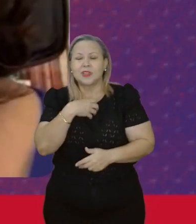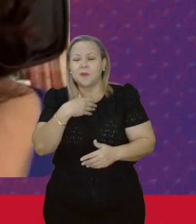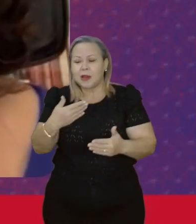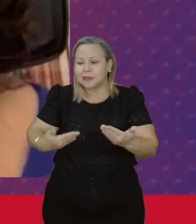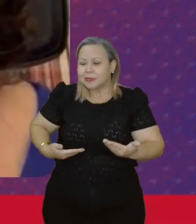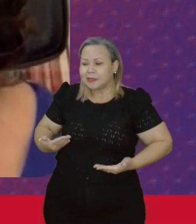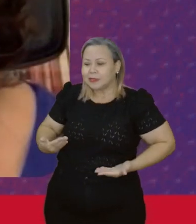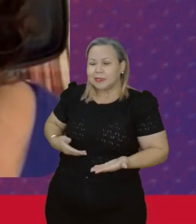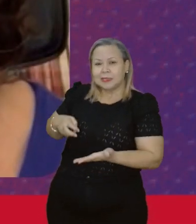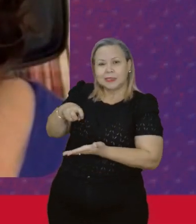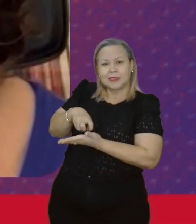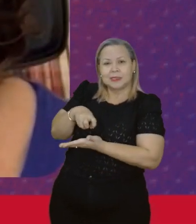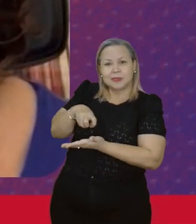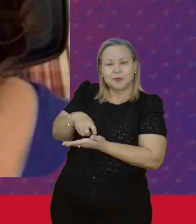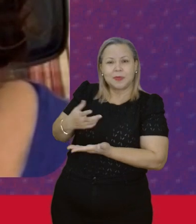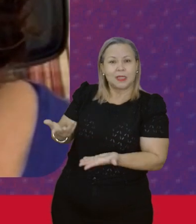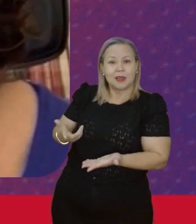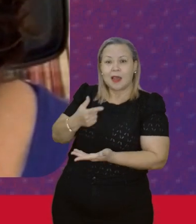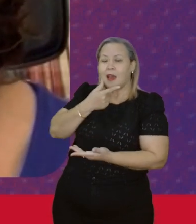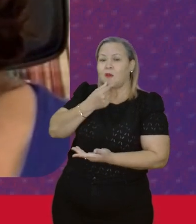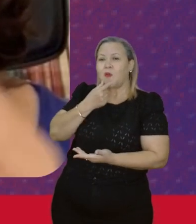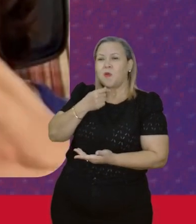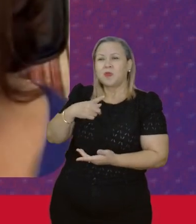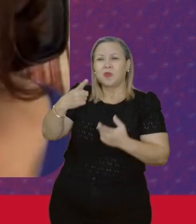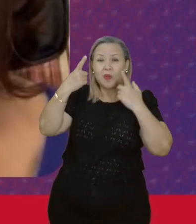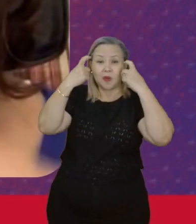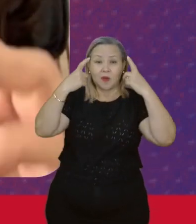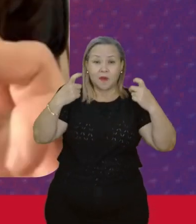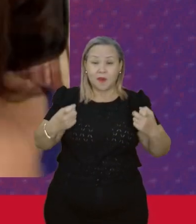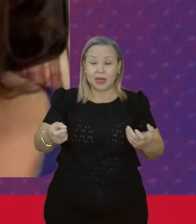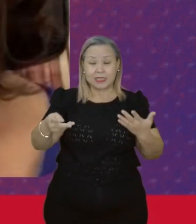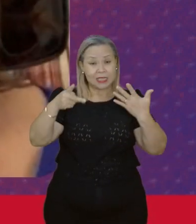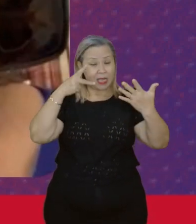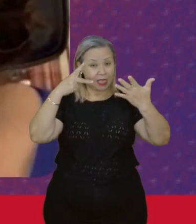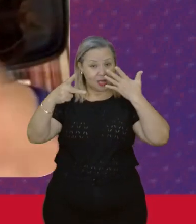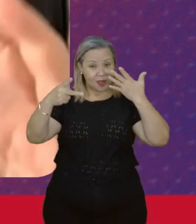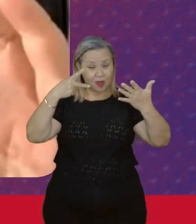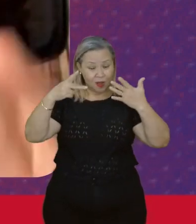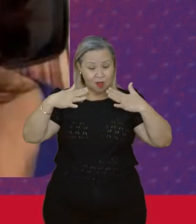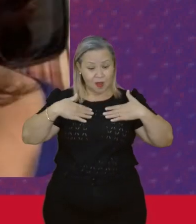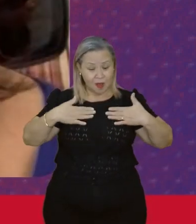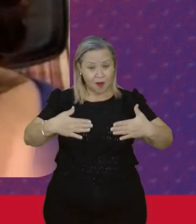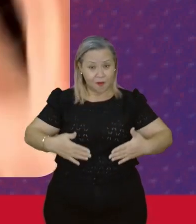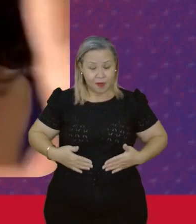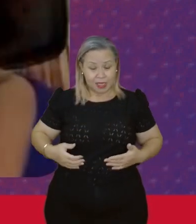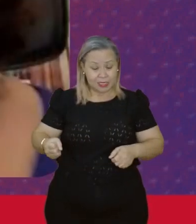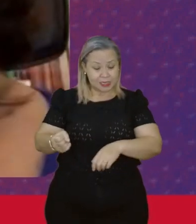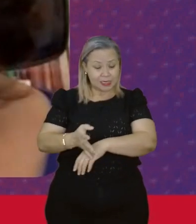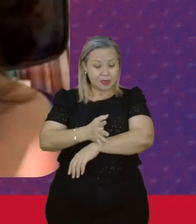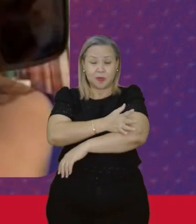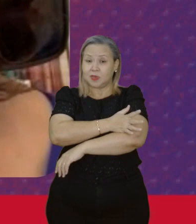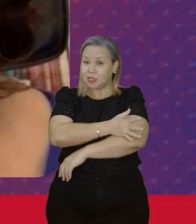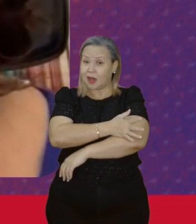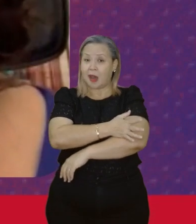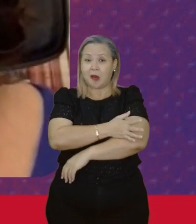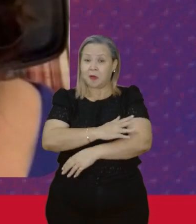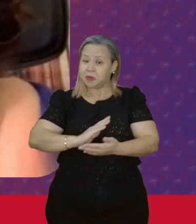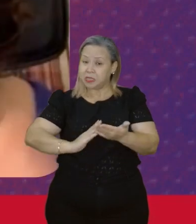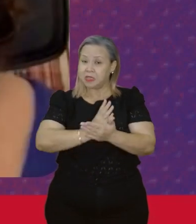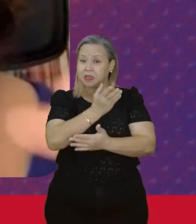submeter. Ou seja, toda violência psicológica, física, emocional está